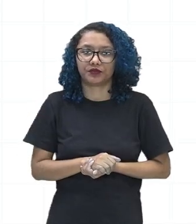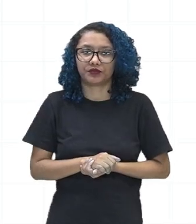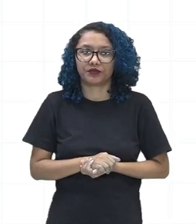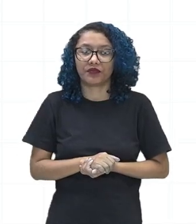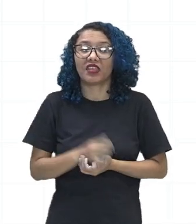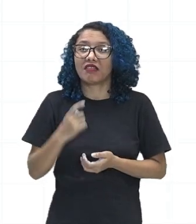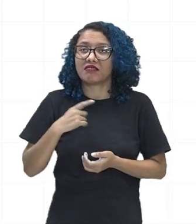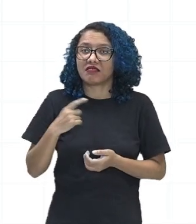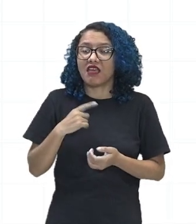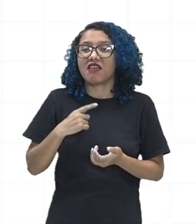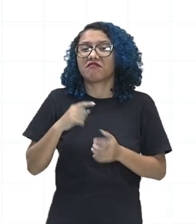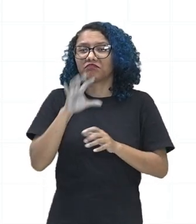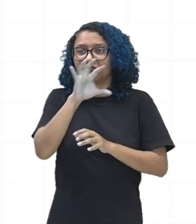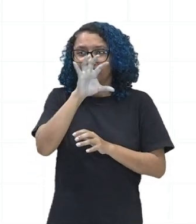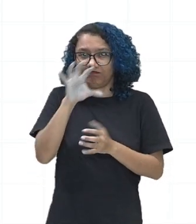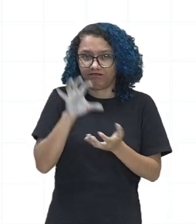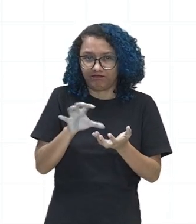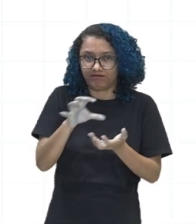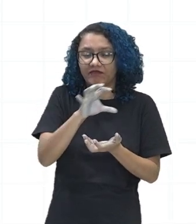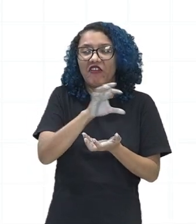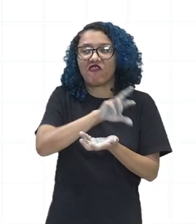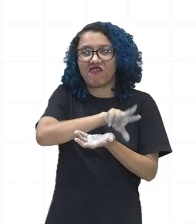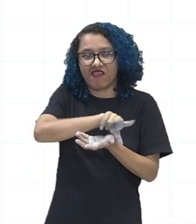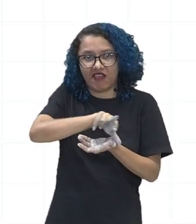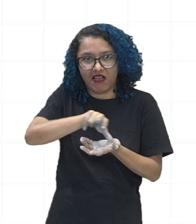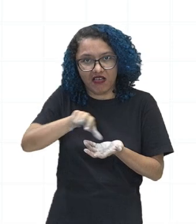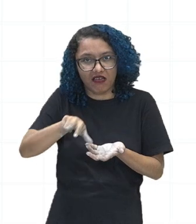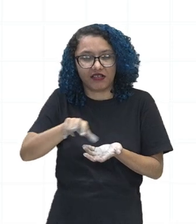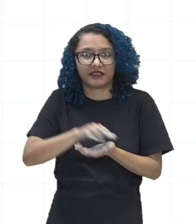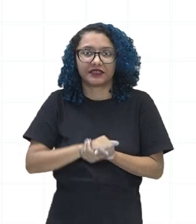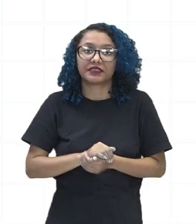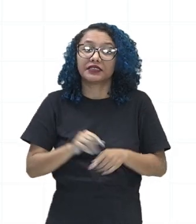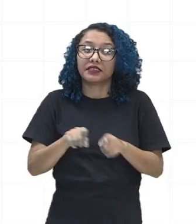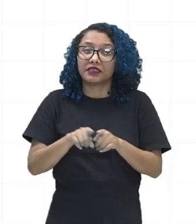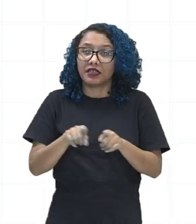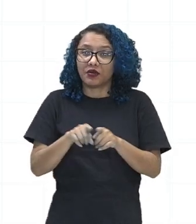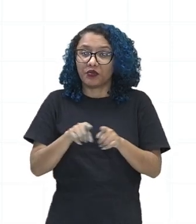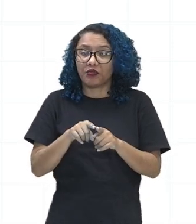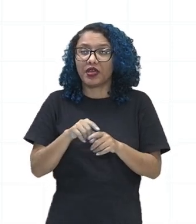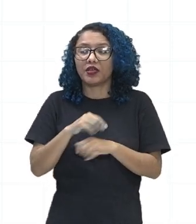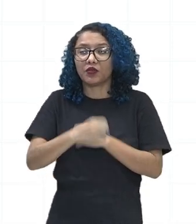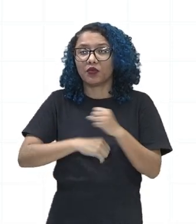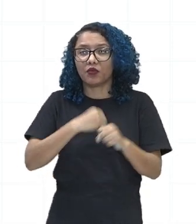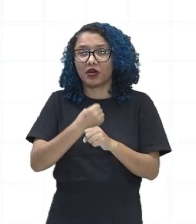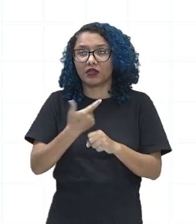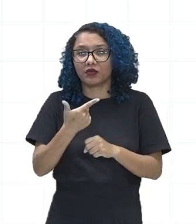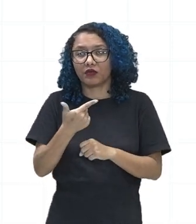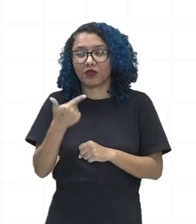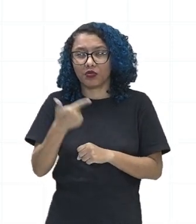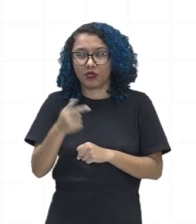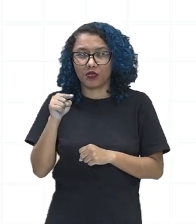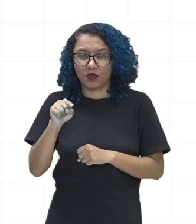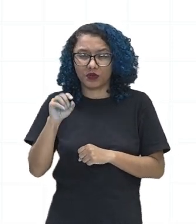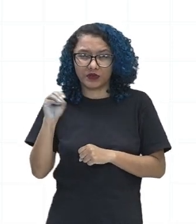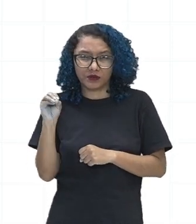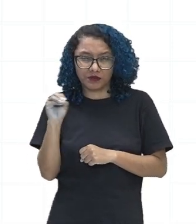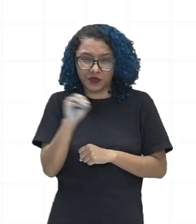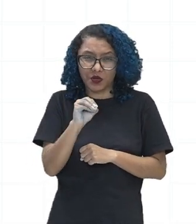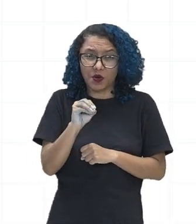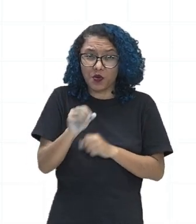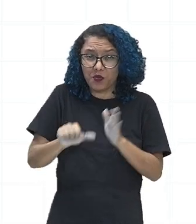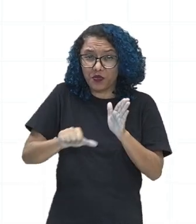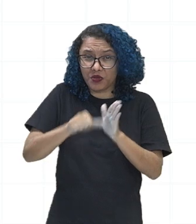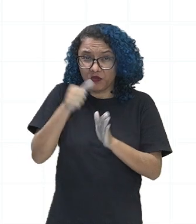várias regiões, né? E aí, em 2000 foi o primeiro território do mundo a entrar no